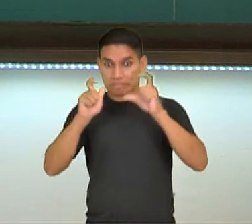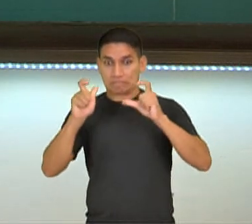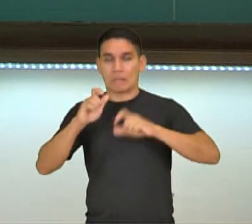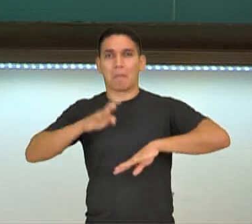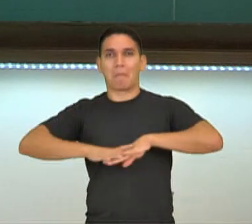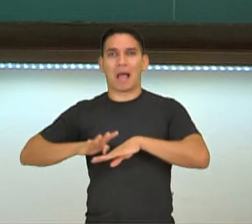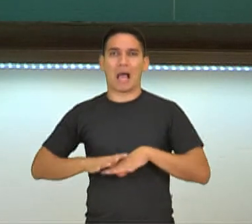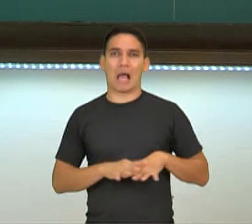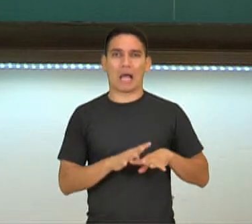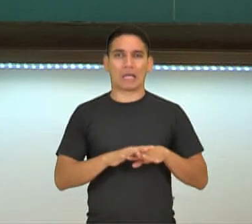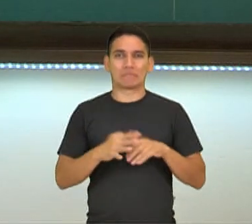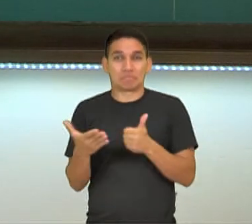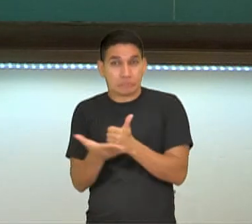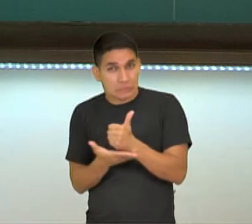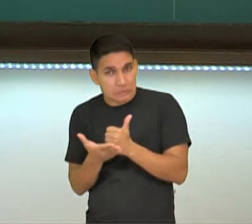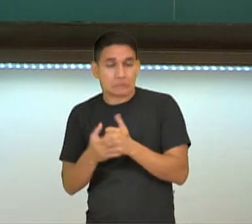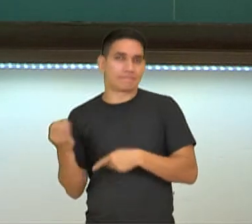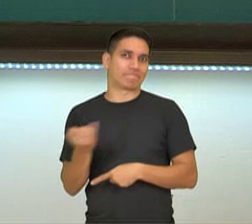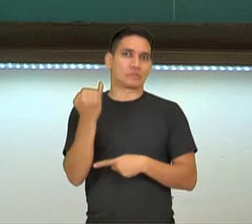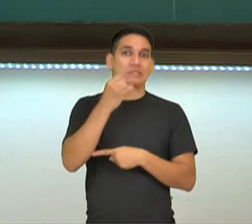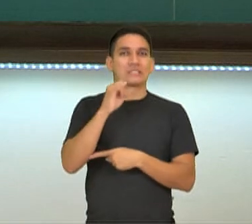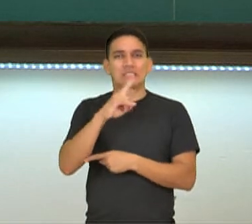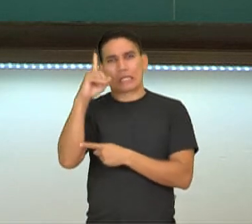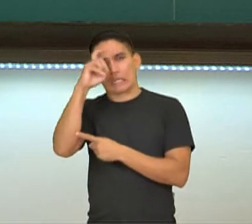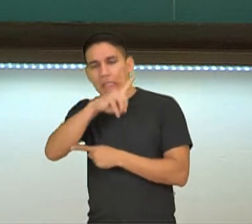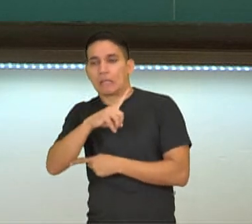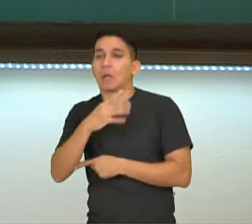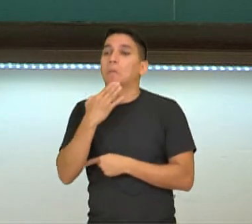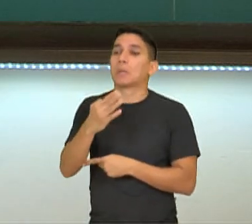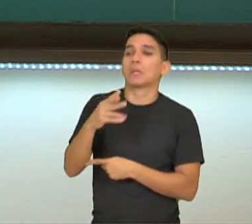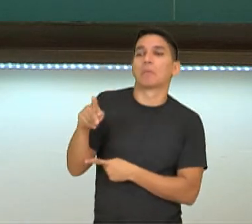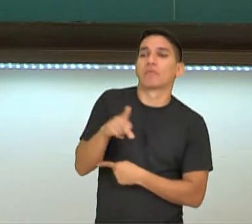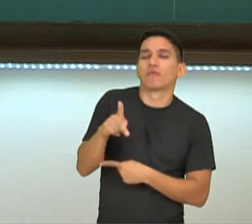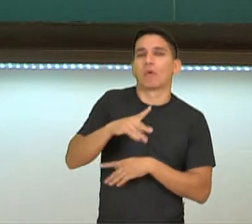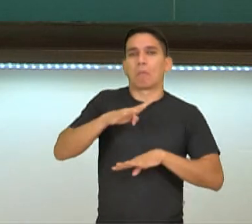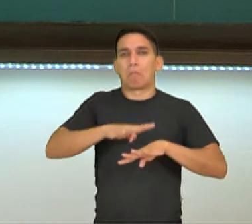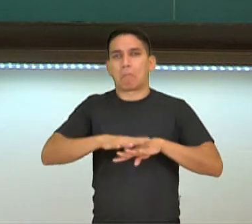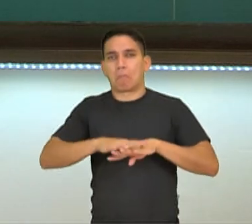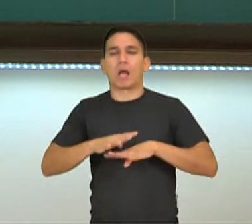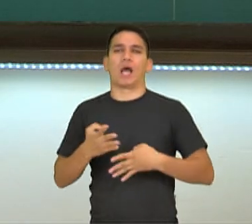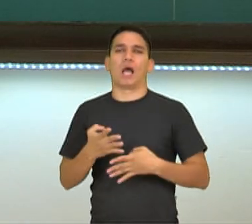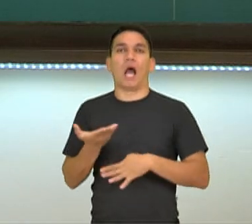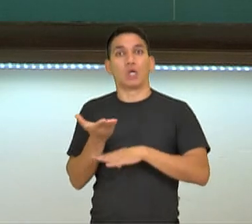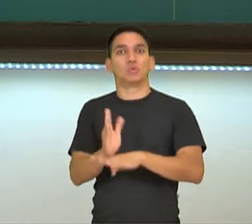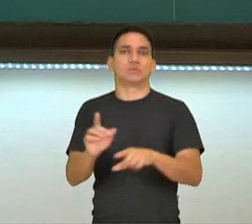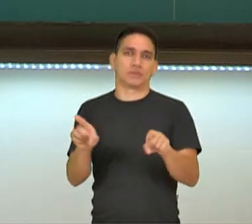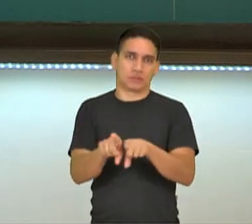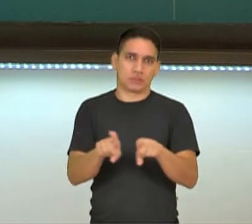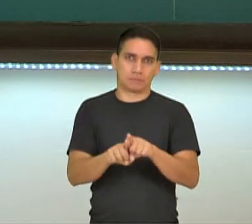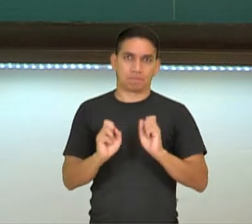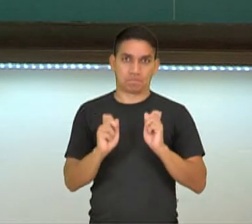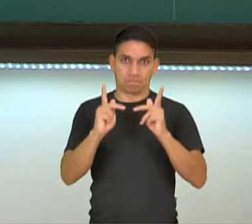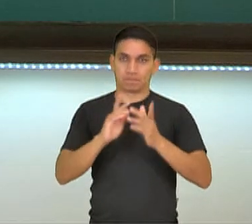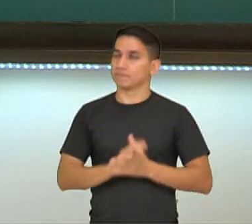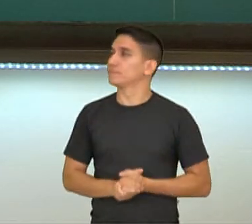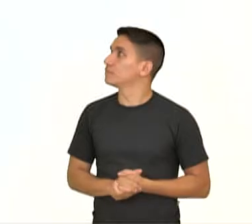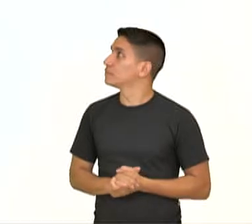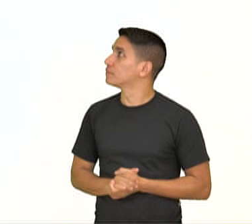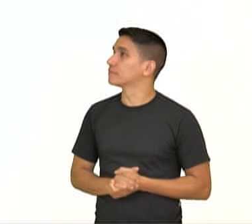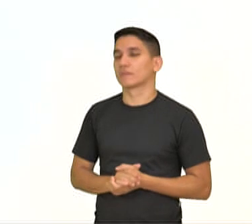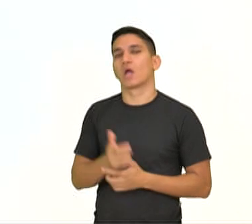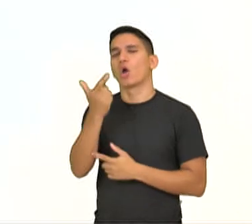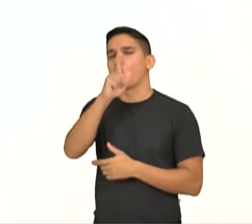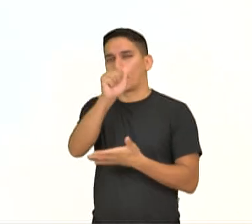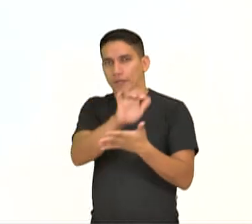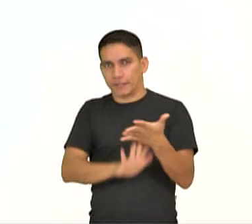gente, tá? É importante. Se tiver dificuldade, peça para o teu professor de matemática te auxiliar também, ok? Mais um